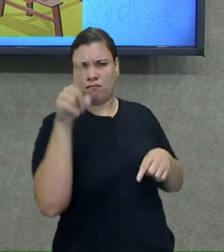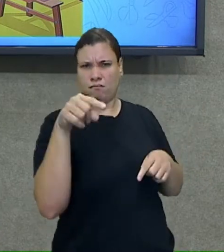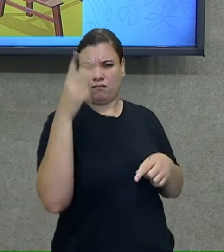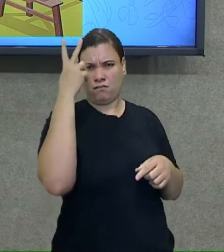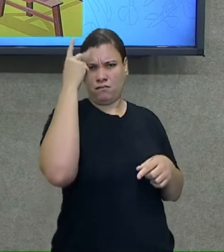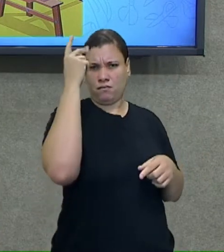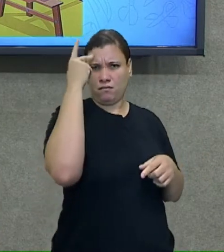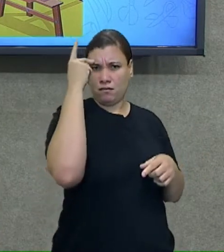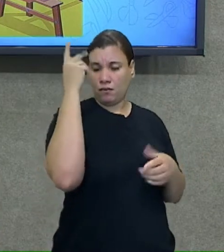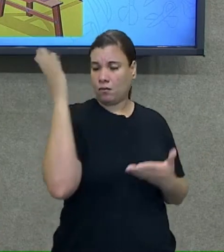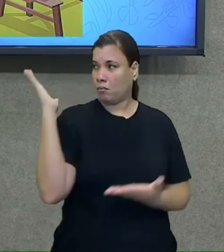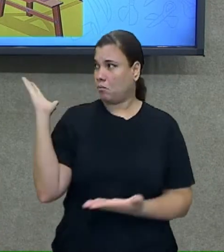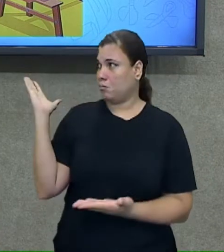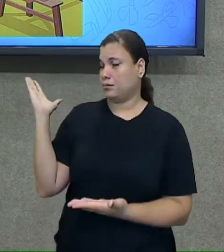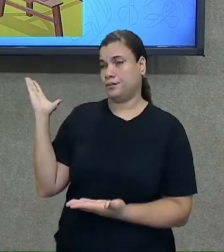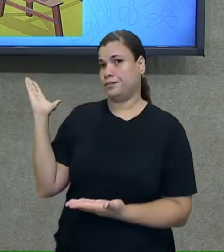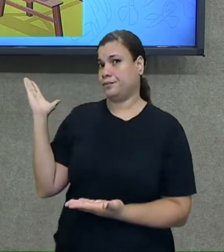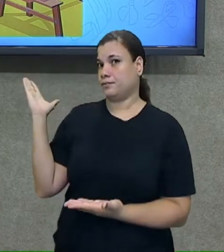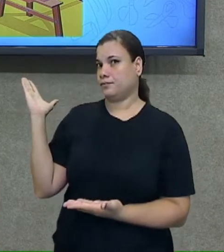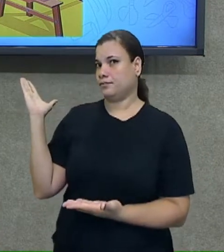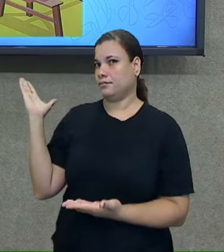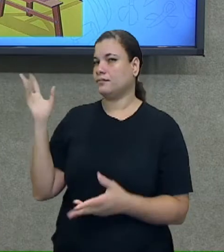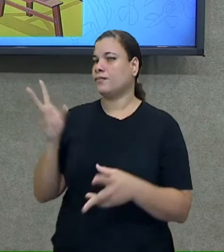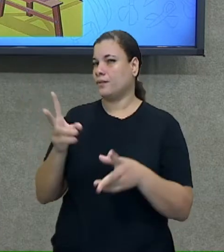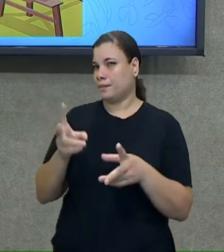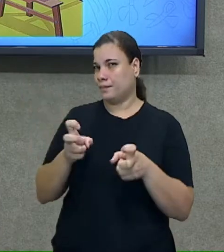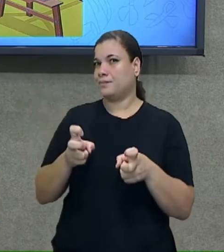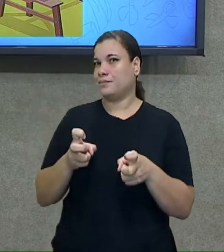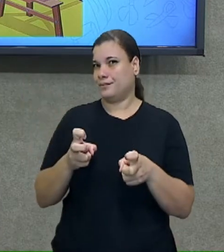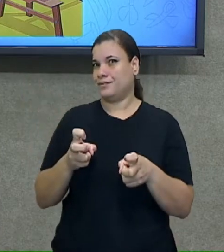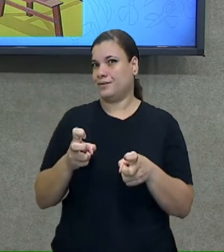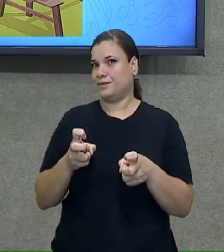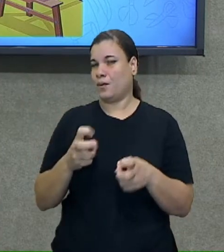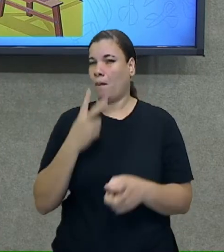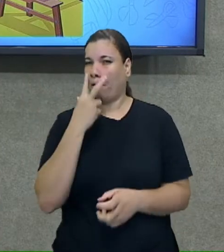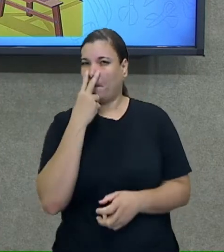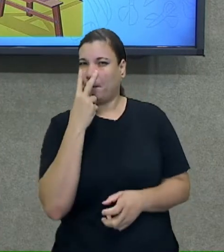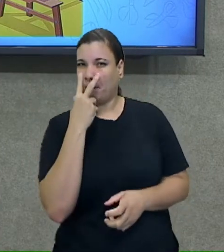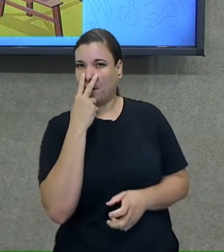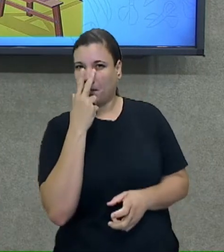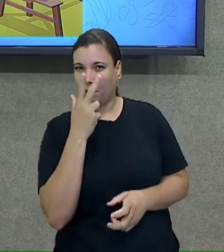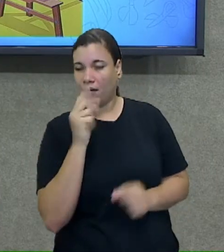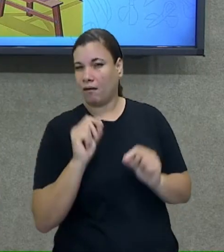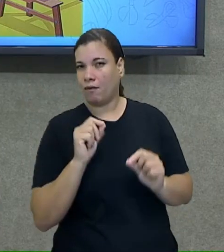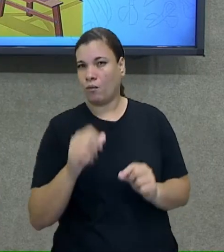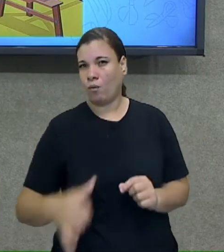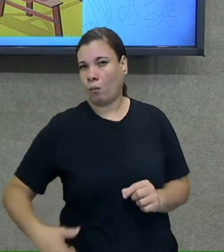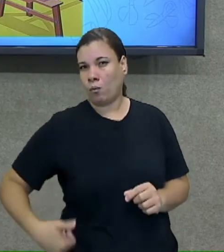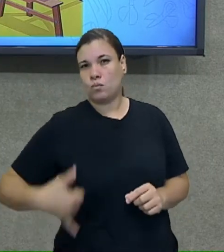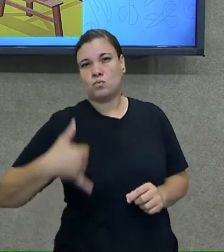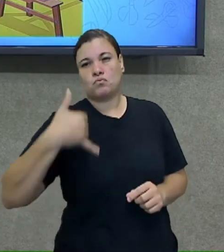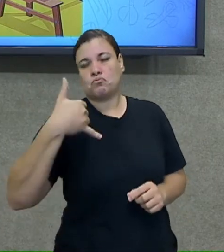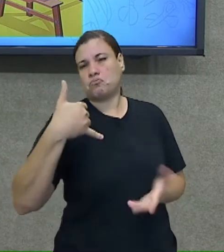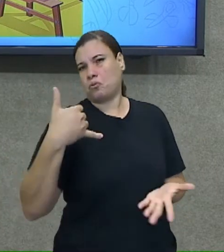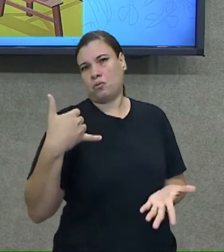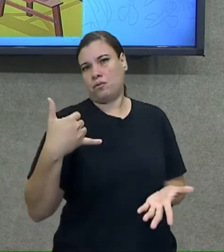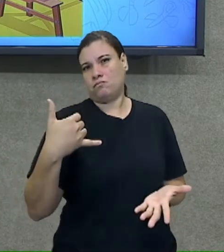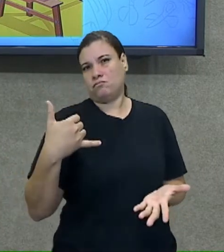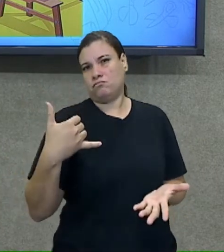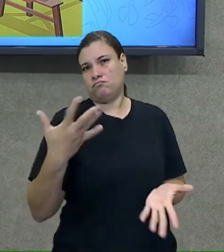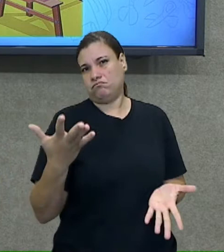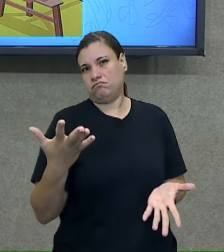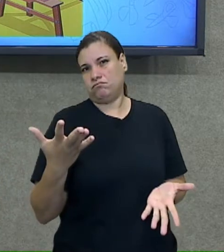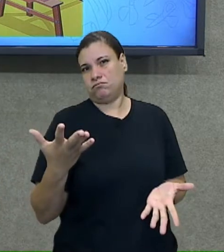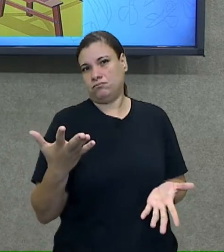Podemos observar que a tela se trata de um celular ou um tablet, e que o pintor